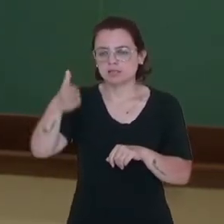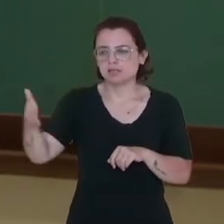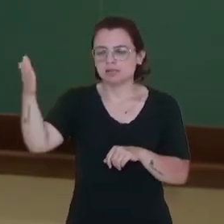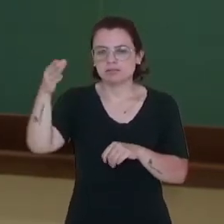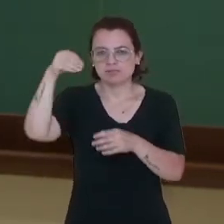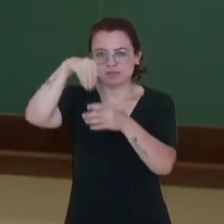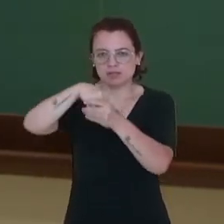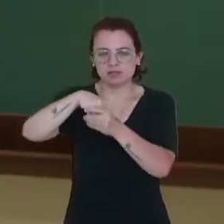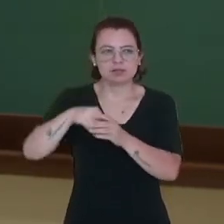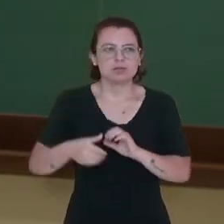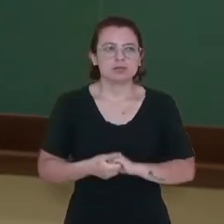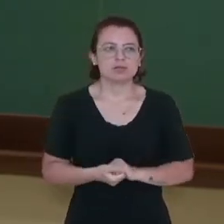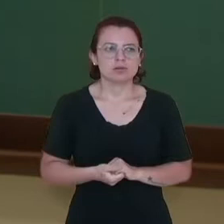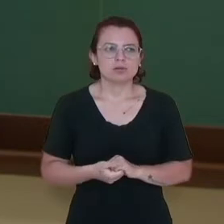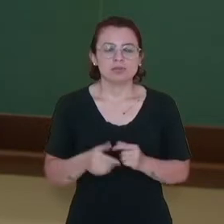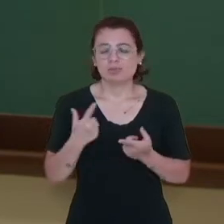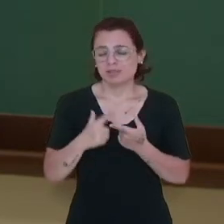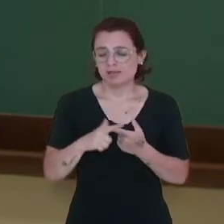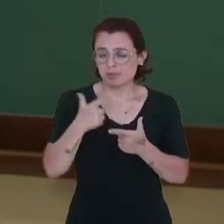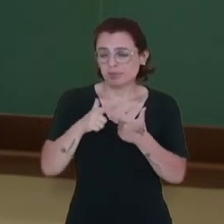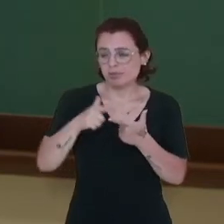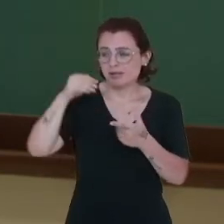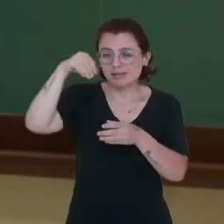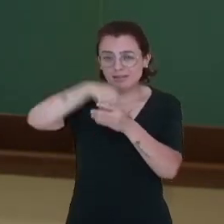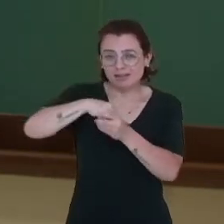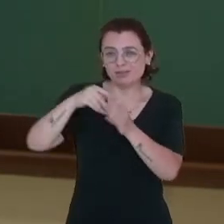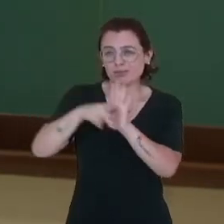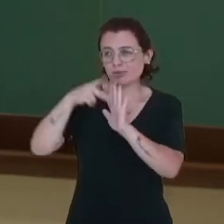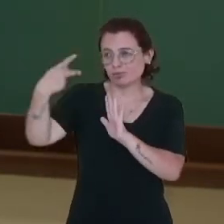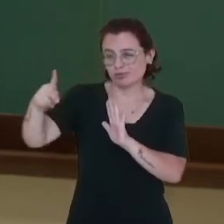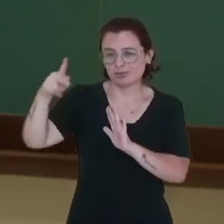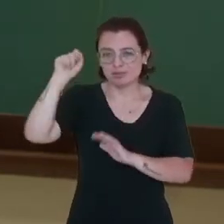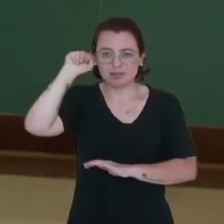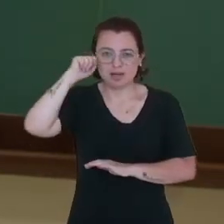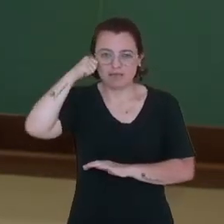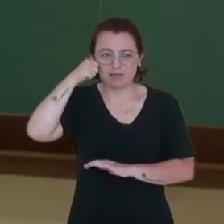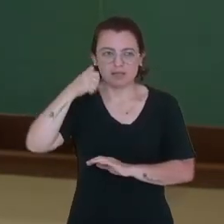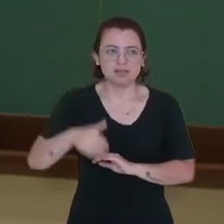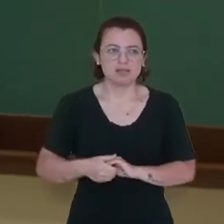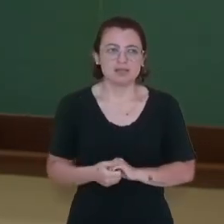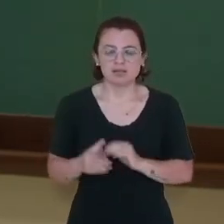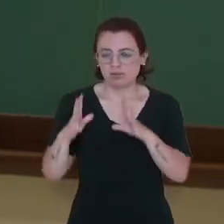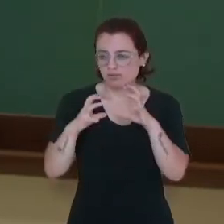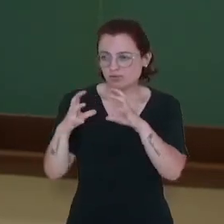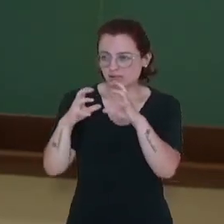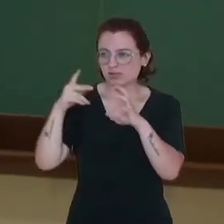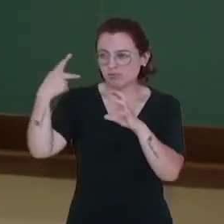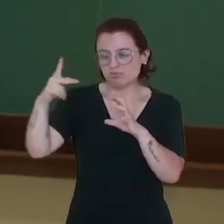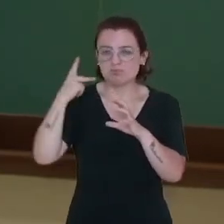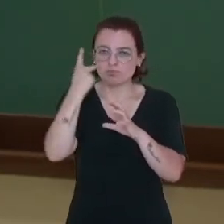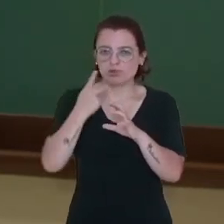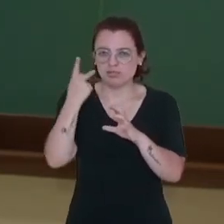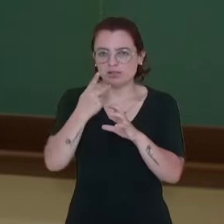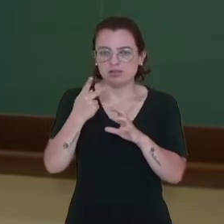de fato, né, um problema que é interno dentro desse país, né? Conflitos aí políticos, conflitos aí